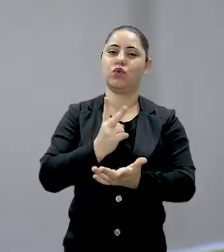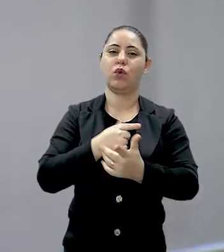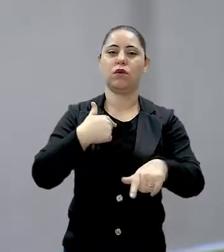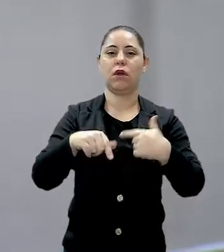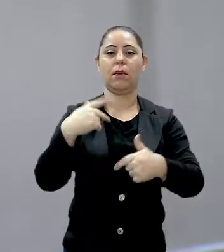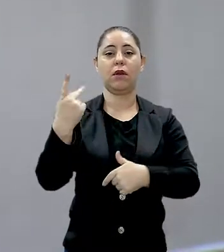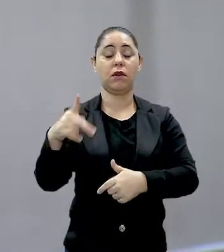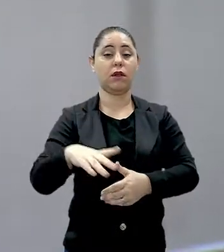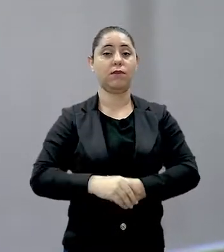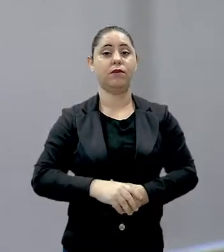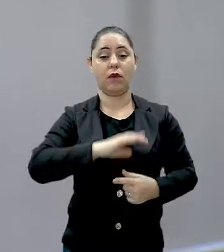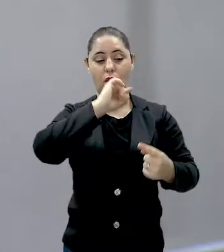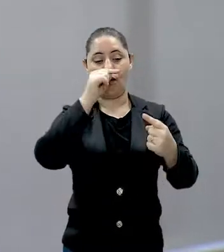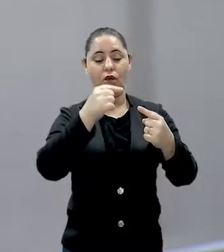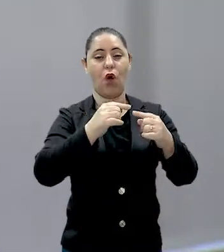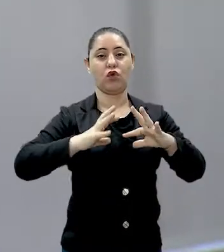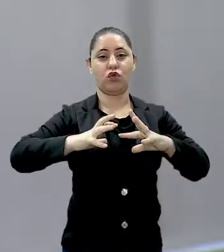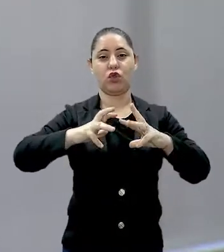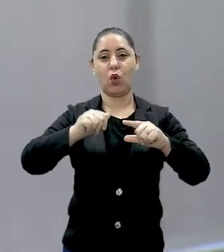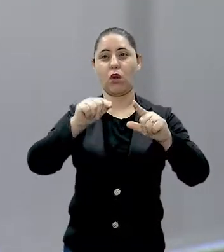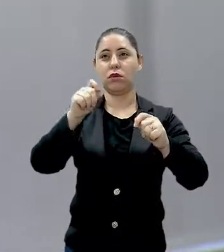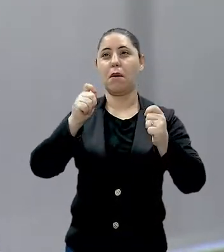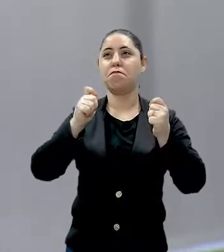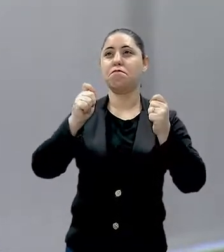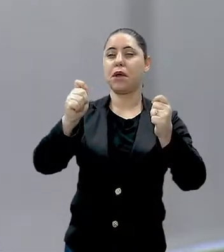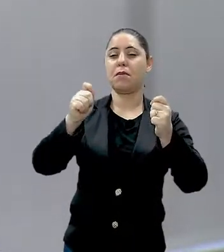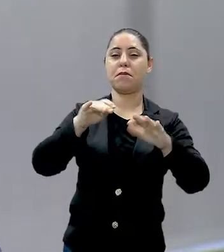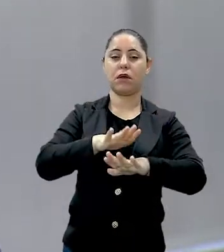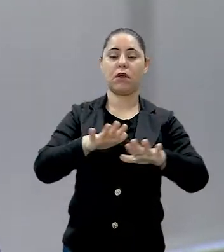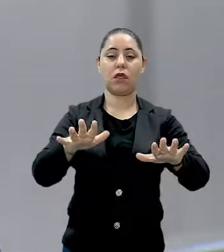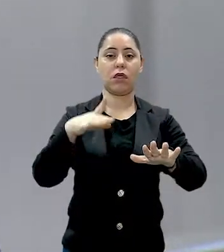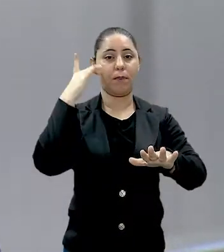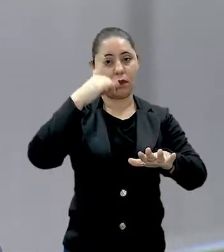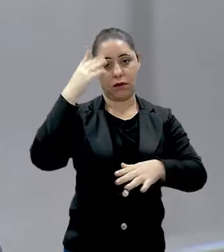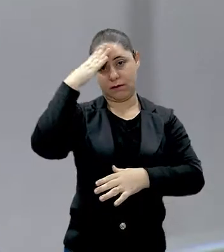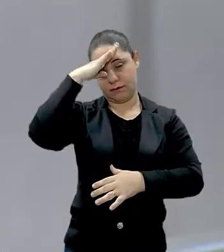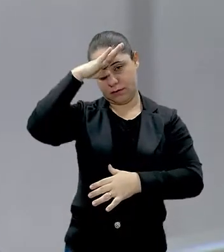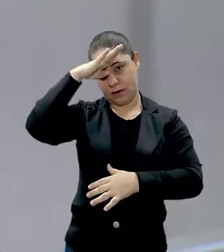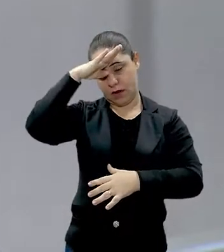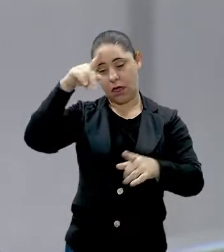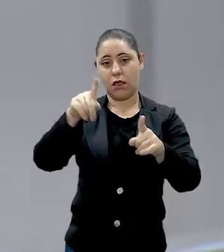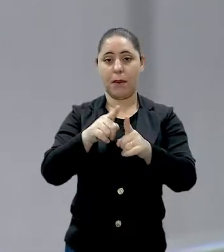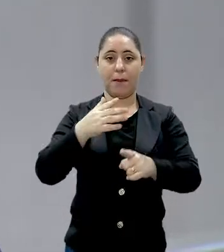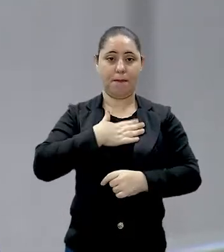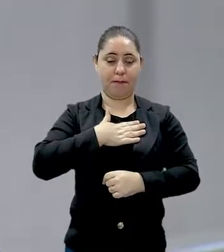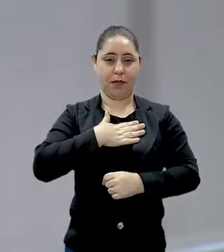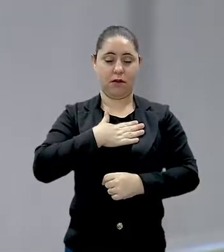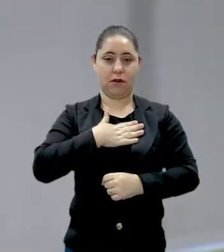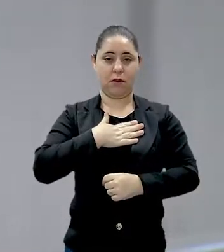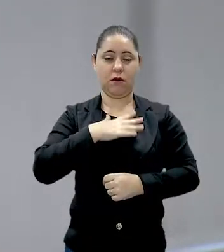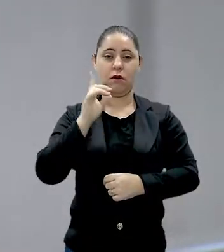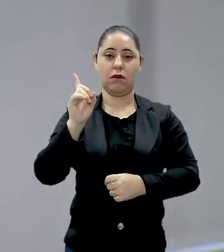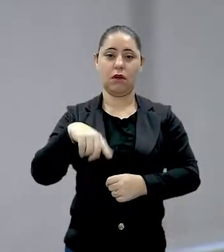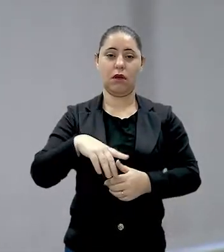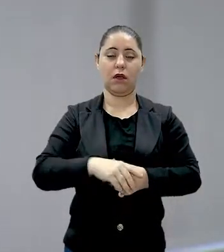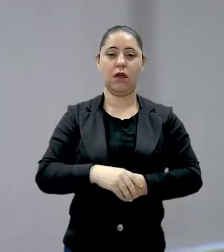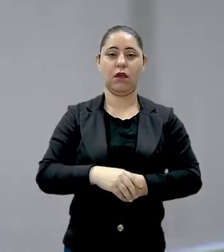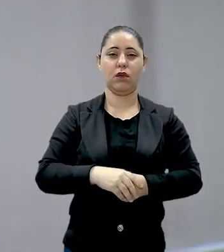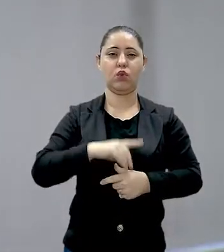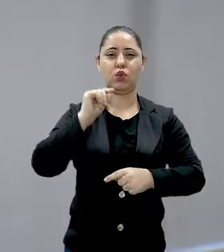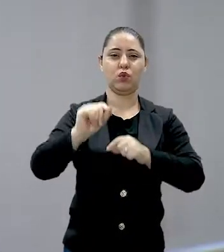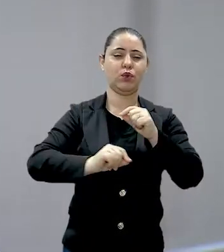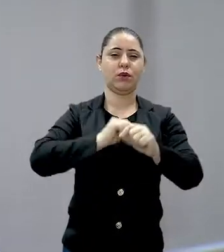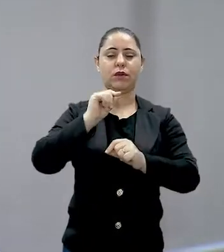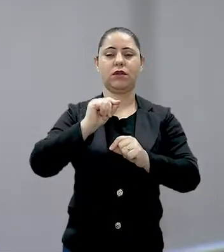dar continuidade. E o foco principal de todas as bandeiras, tanto do deputado Cabo Almir como minhas também,